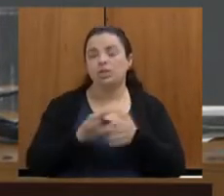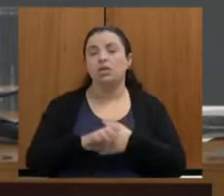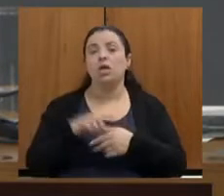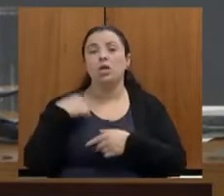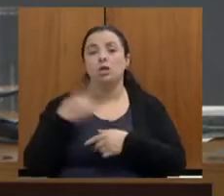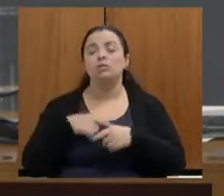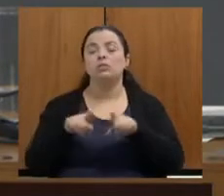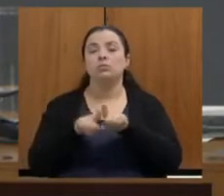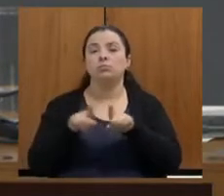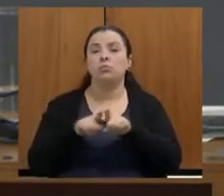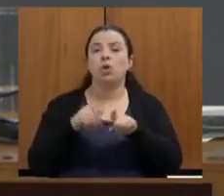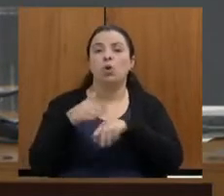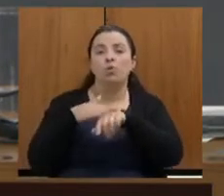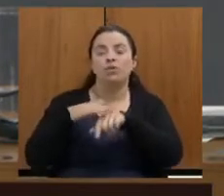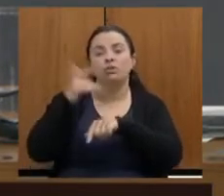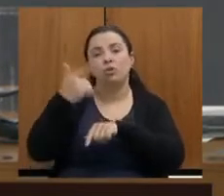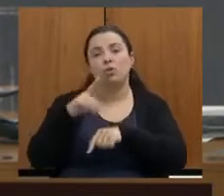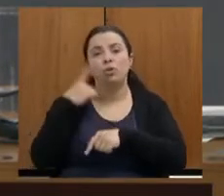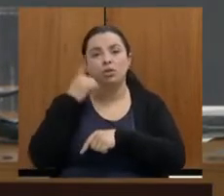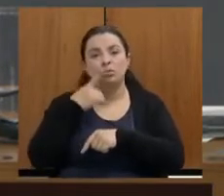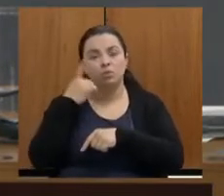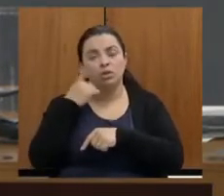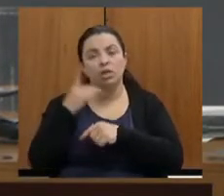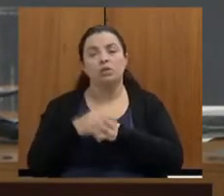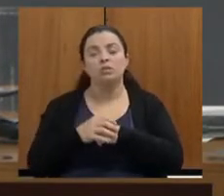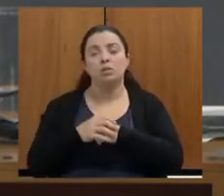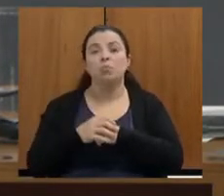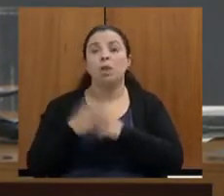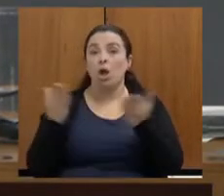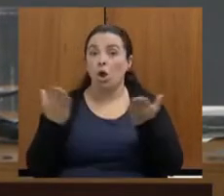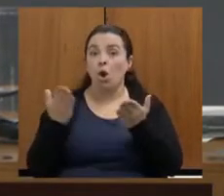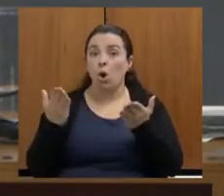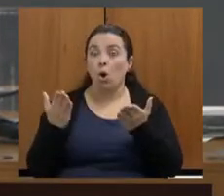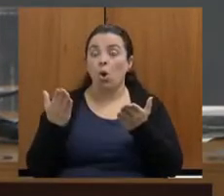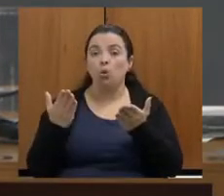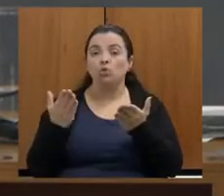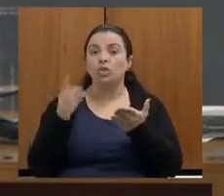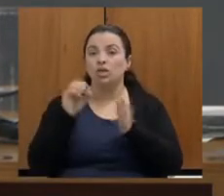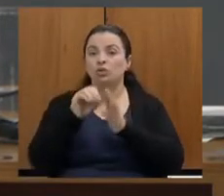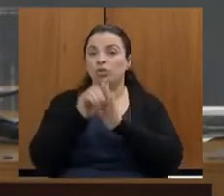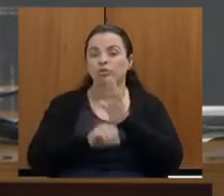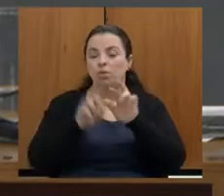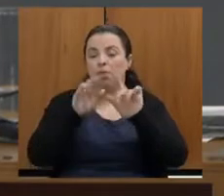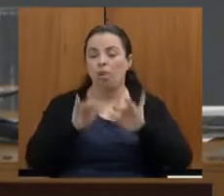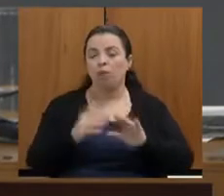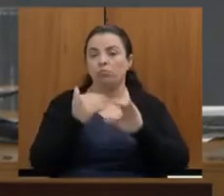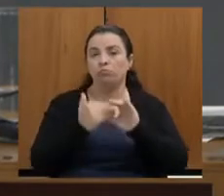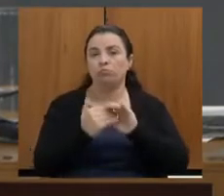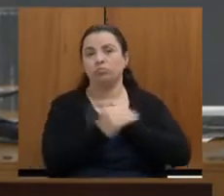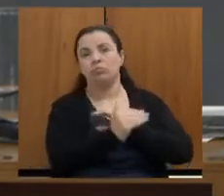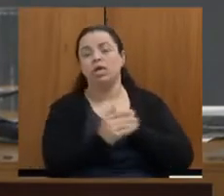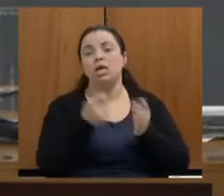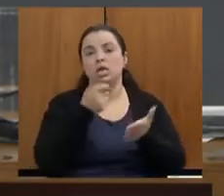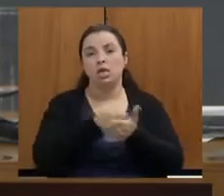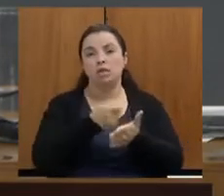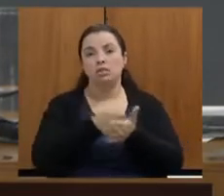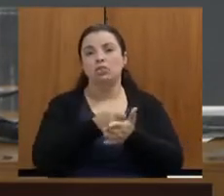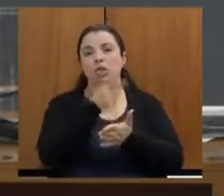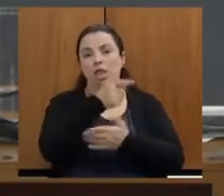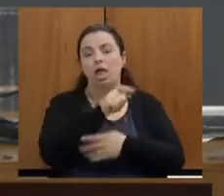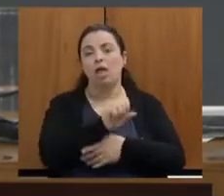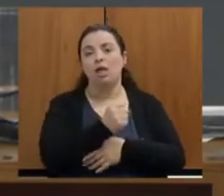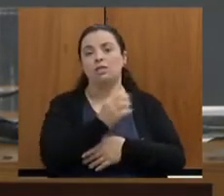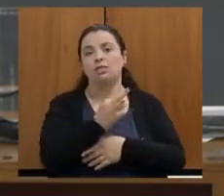executados para que a gente já presente hoje essa esse Ofício fazendo essa exigência um